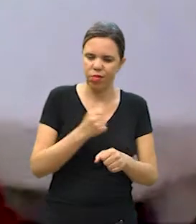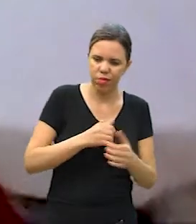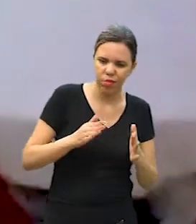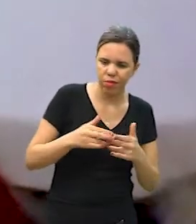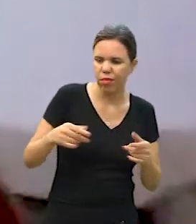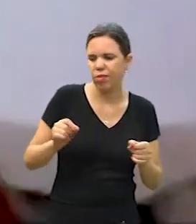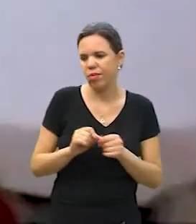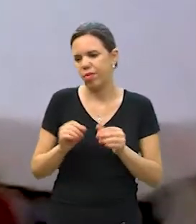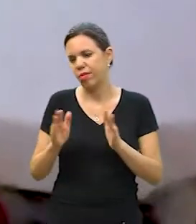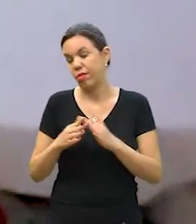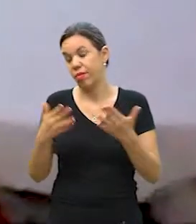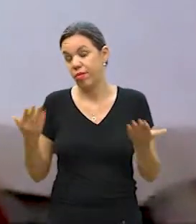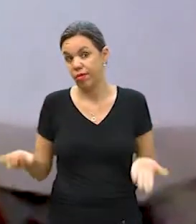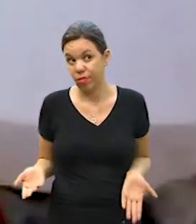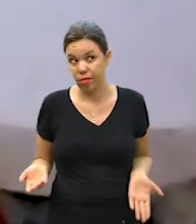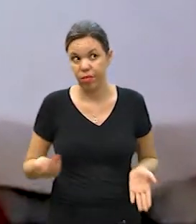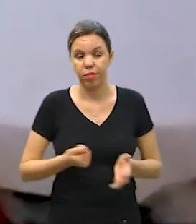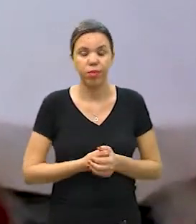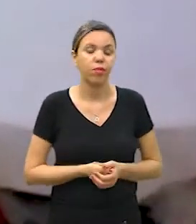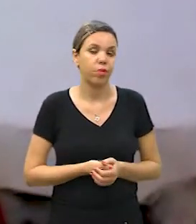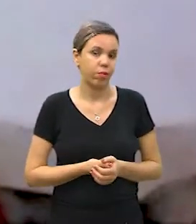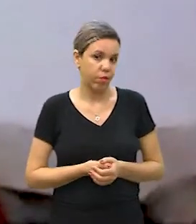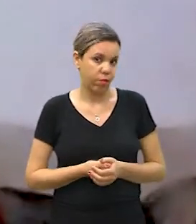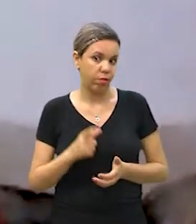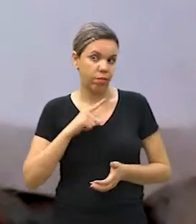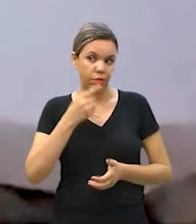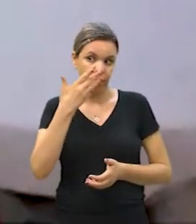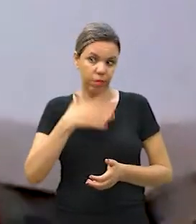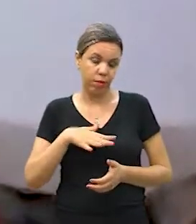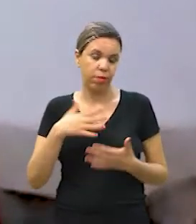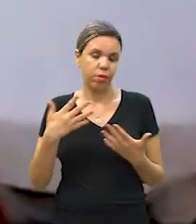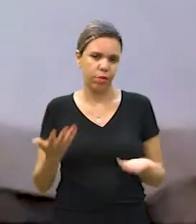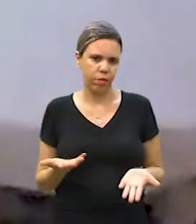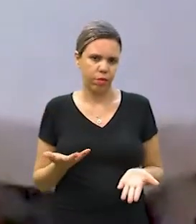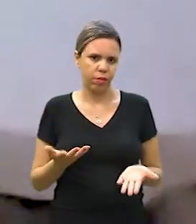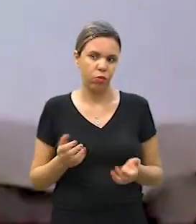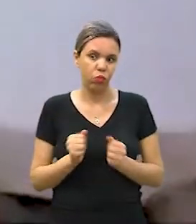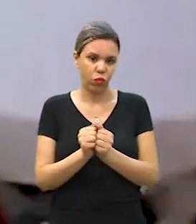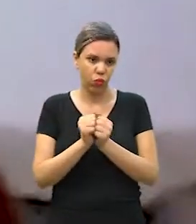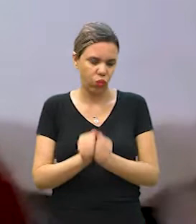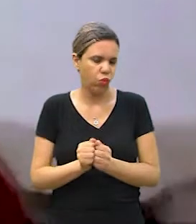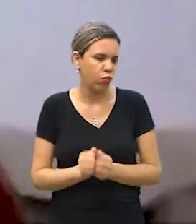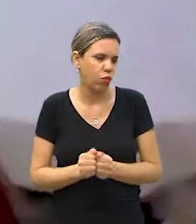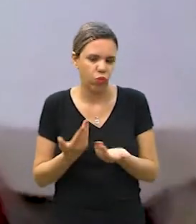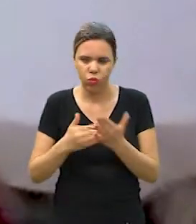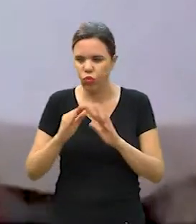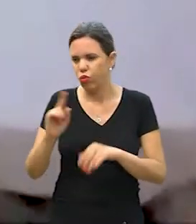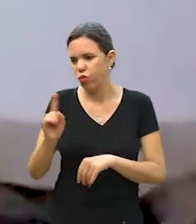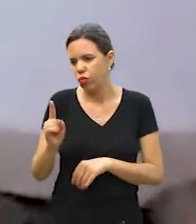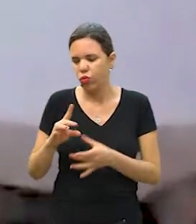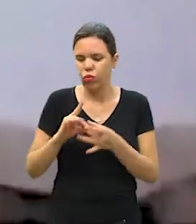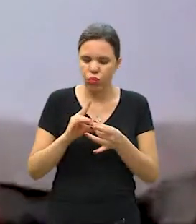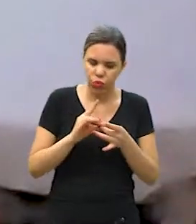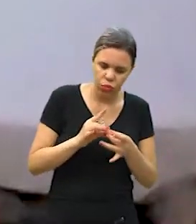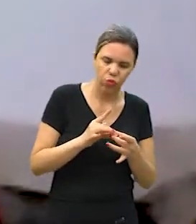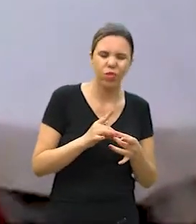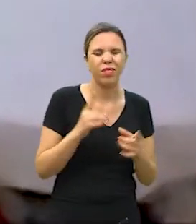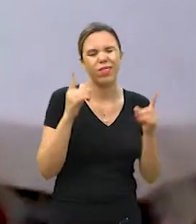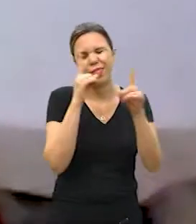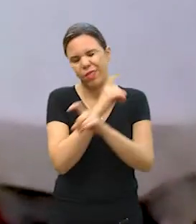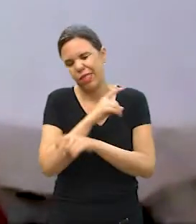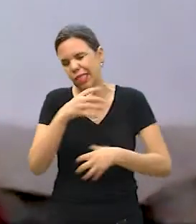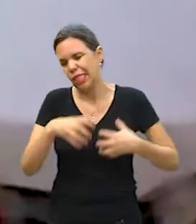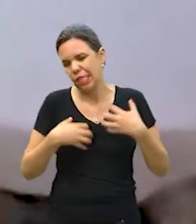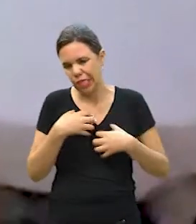e junto fazendo alguma coisa da casa, né? Quem tem criança, então a criança estava junto porque também não estava na escola. Então ficou